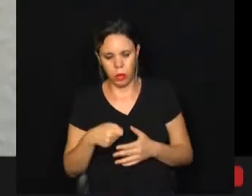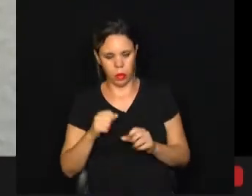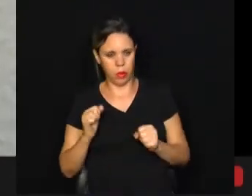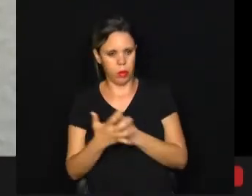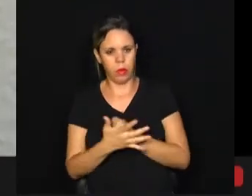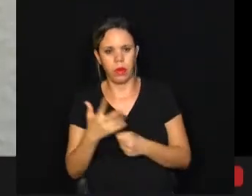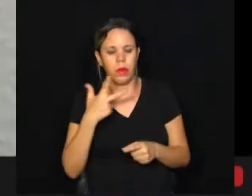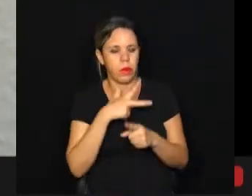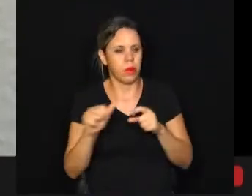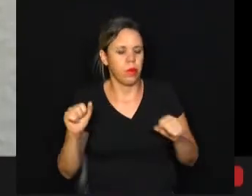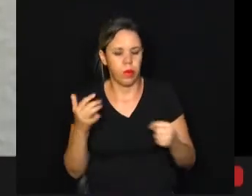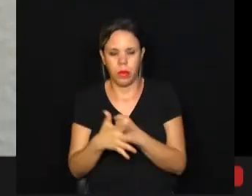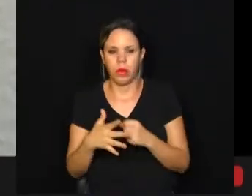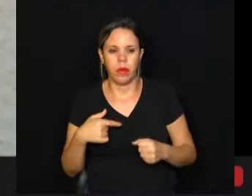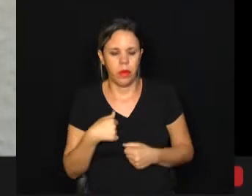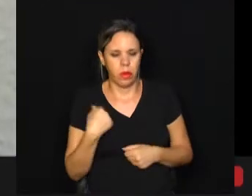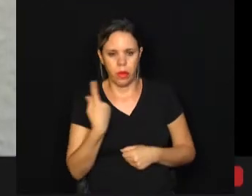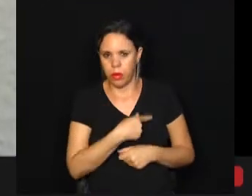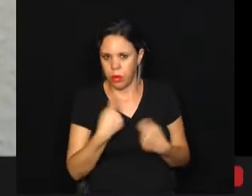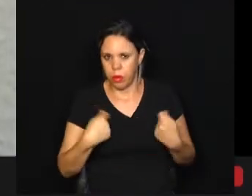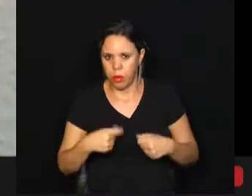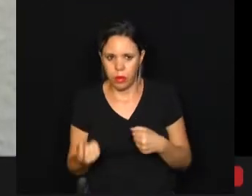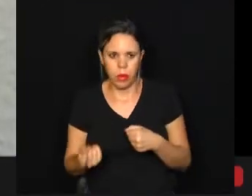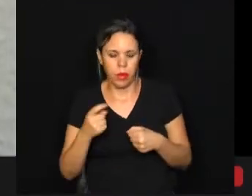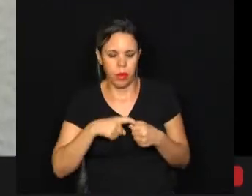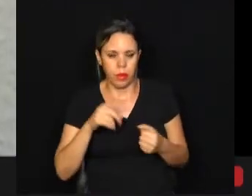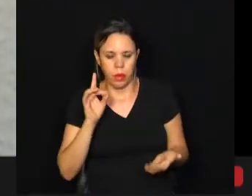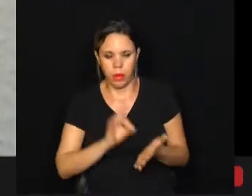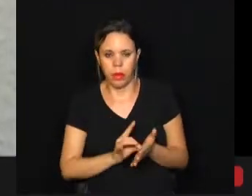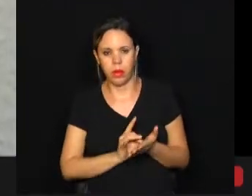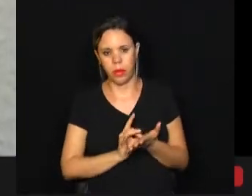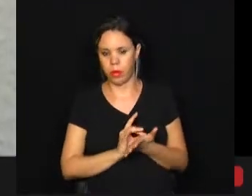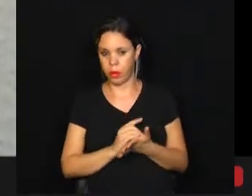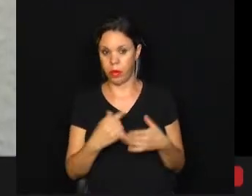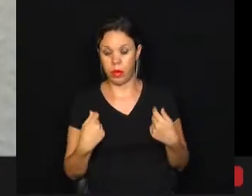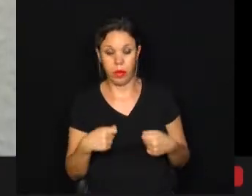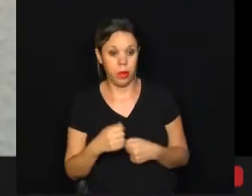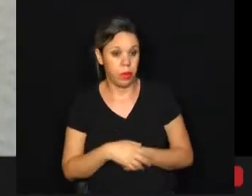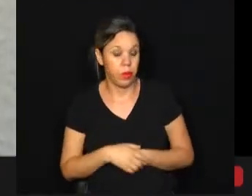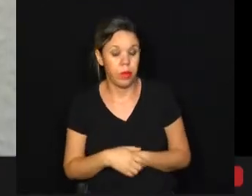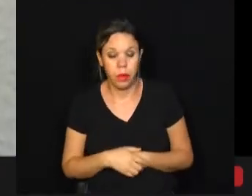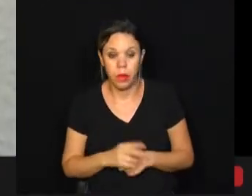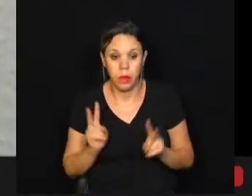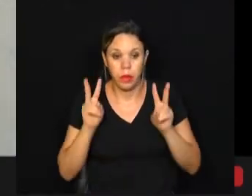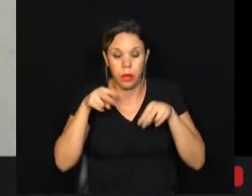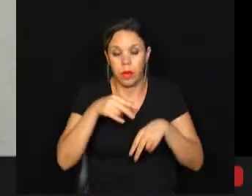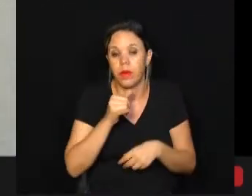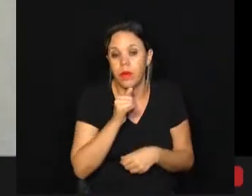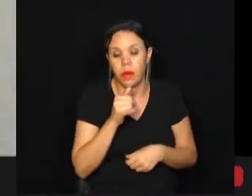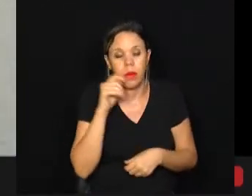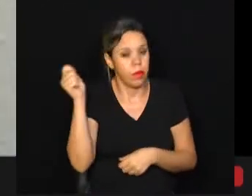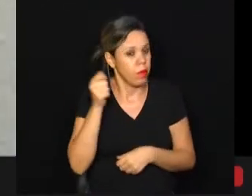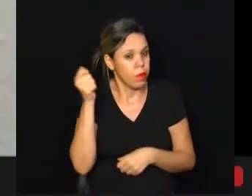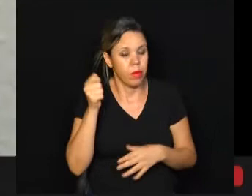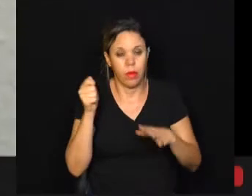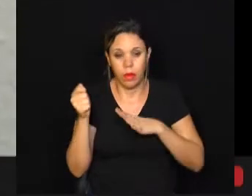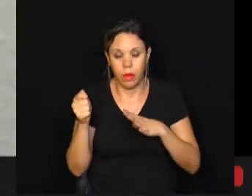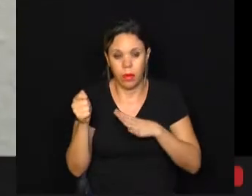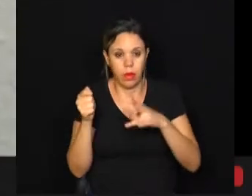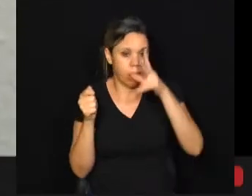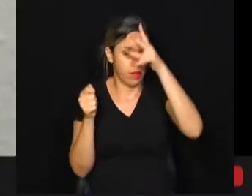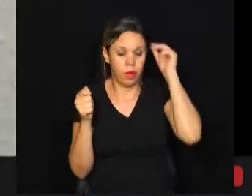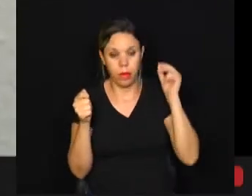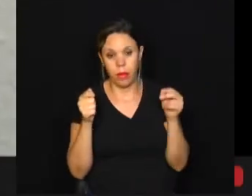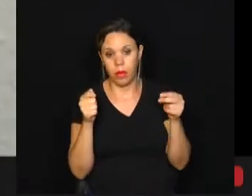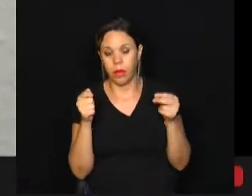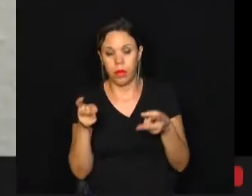pandemia. Então, a gente precisa retroceder de fase, a gente precisa olhar o exemplo de Araraquara com o prefeito Edinho para a